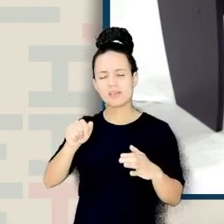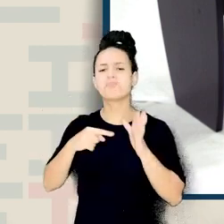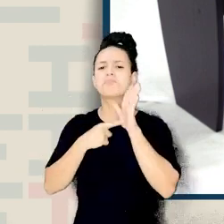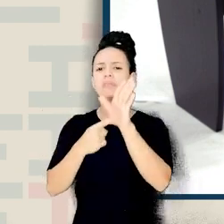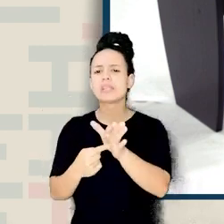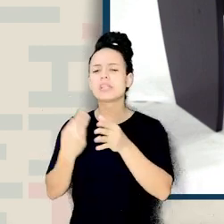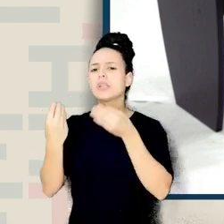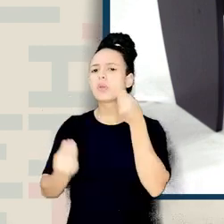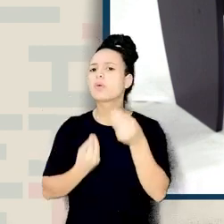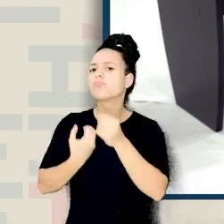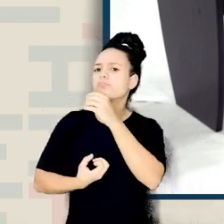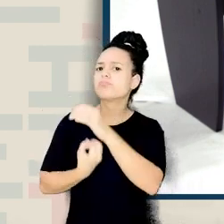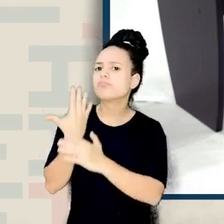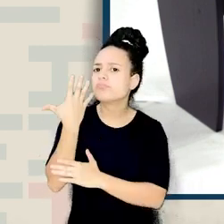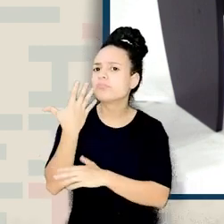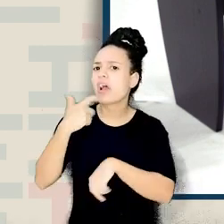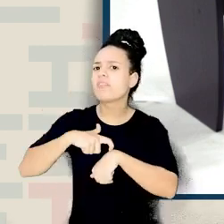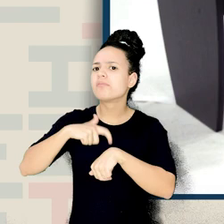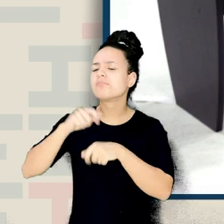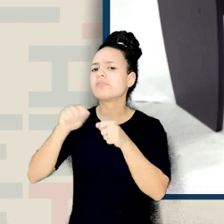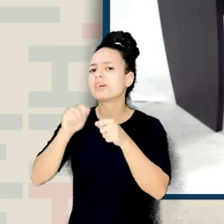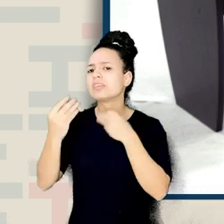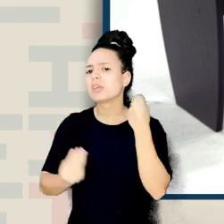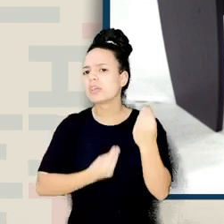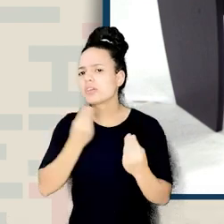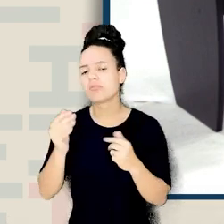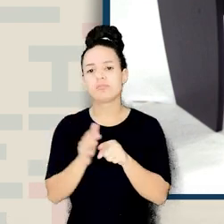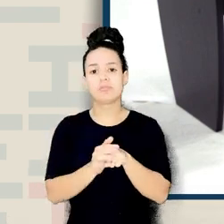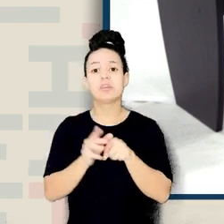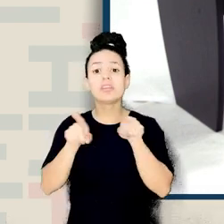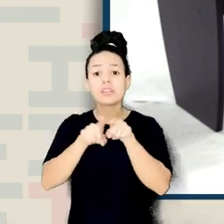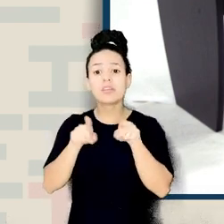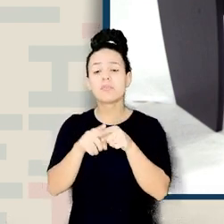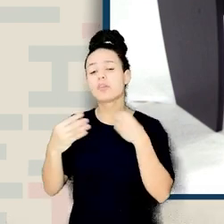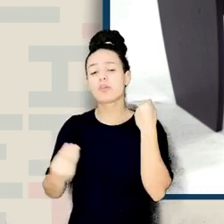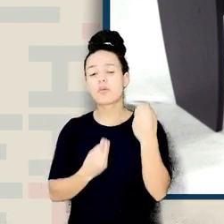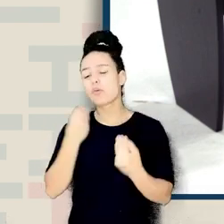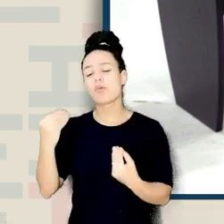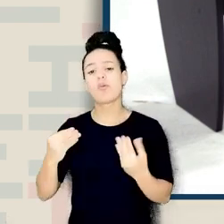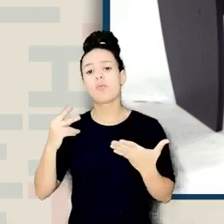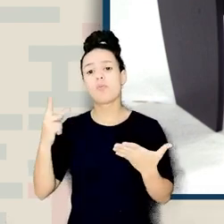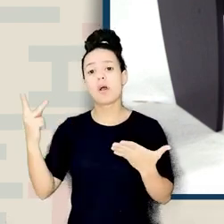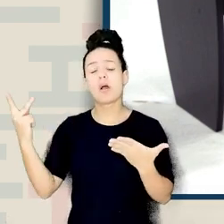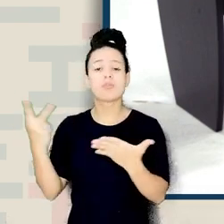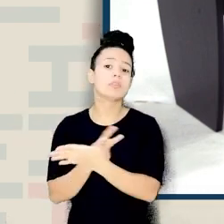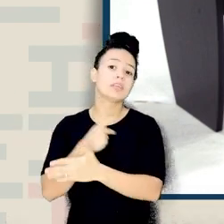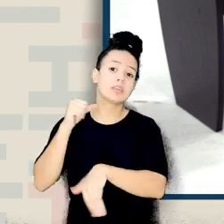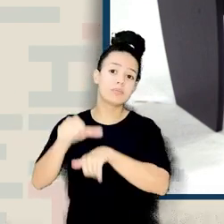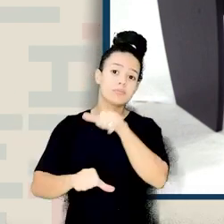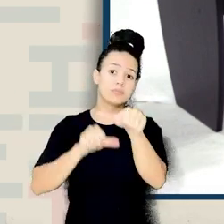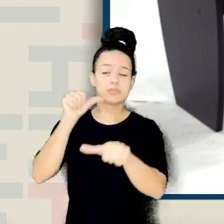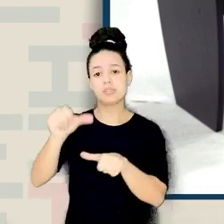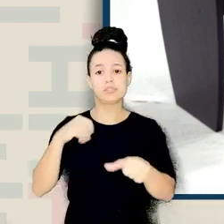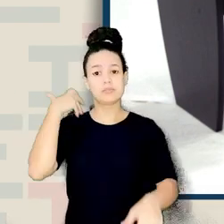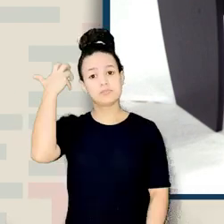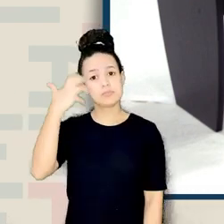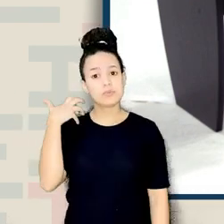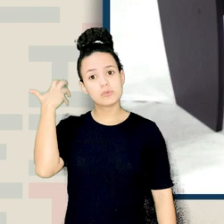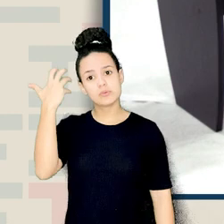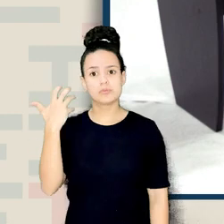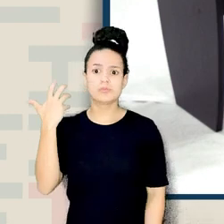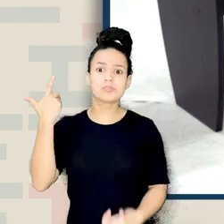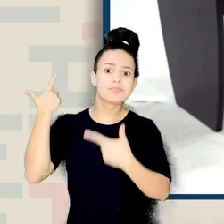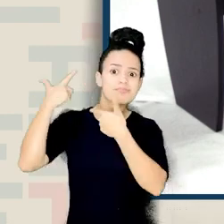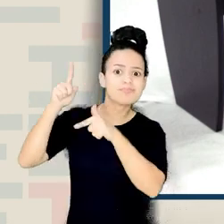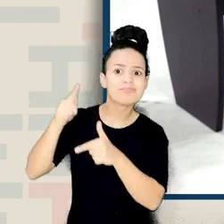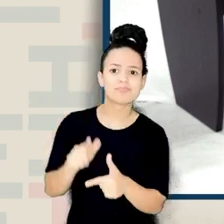processo de criação é feito e como isso também acaba modificando as suas células, entre aspas,